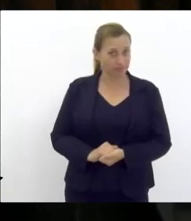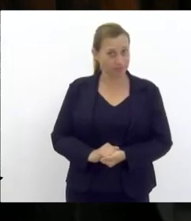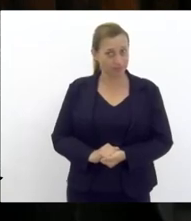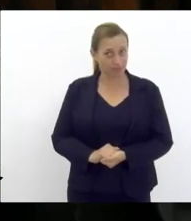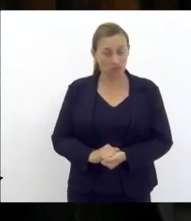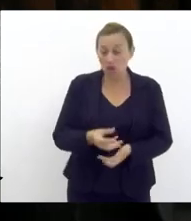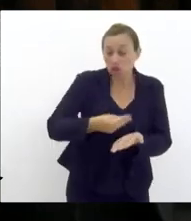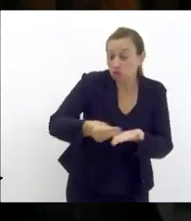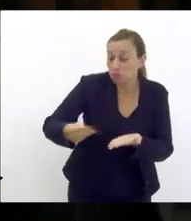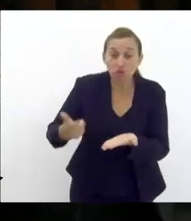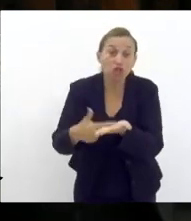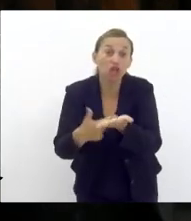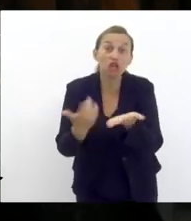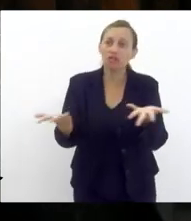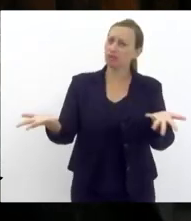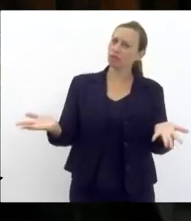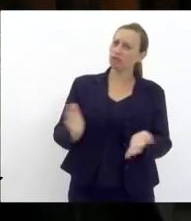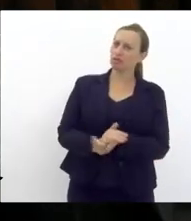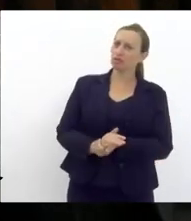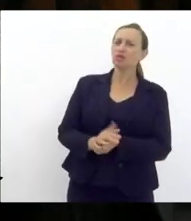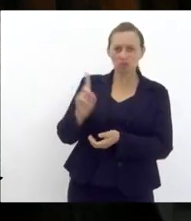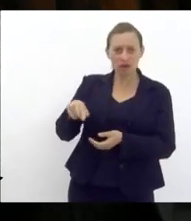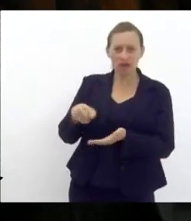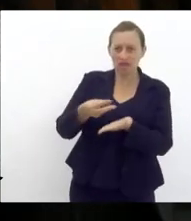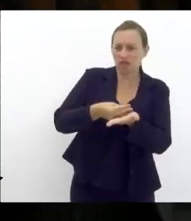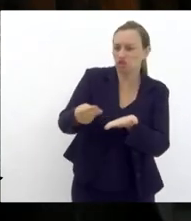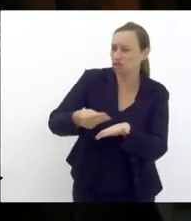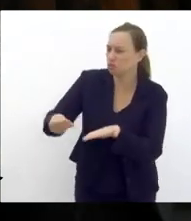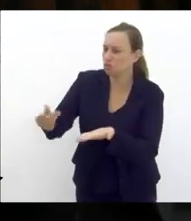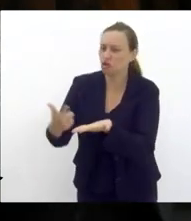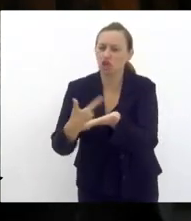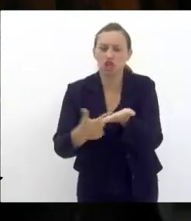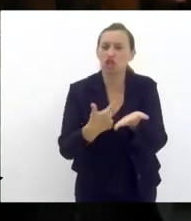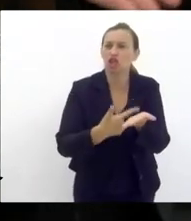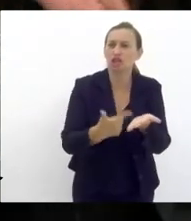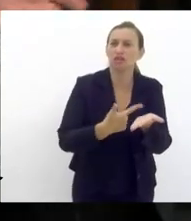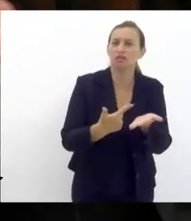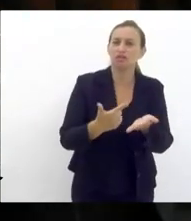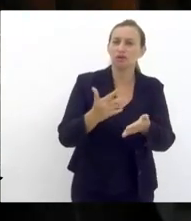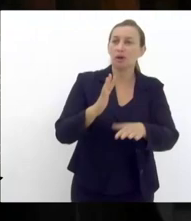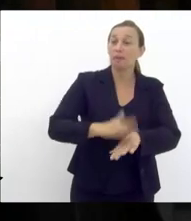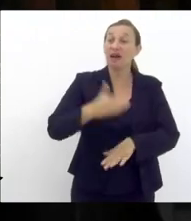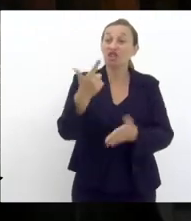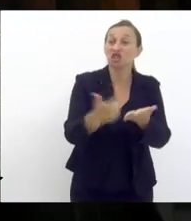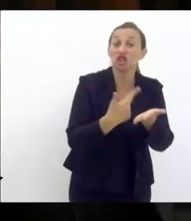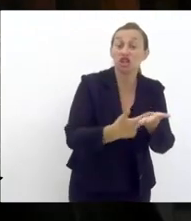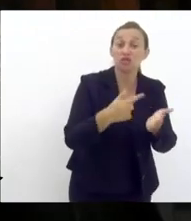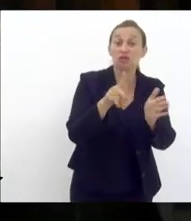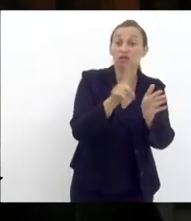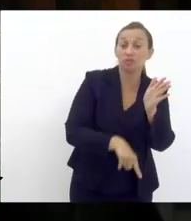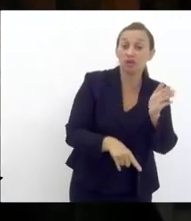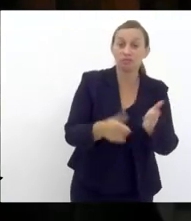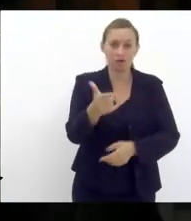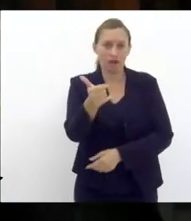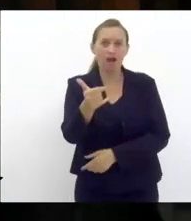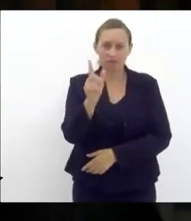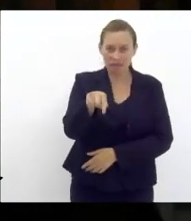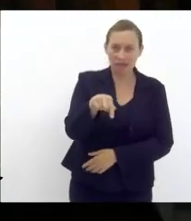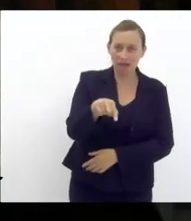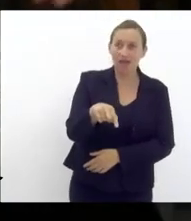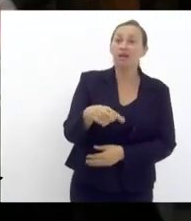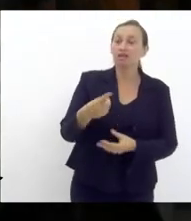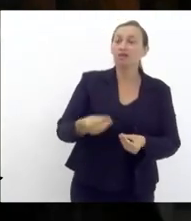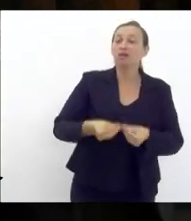distribui livros nisso que eles falaram Livros mas livres e menos armas Porque ela foi distribuir livros para